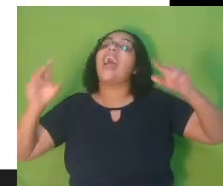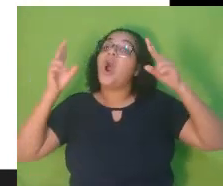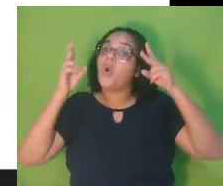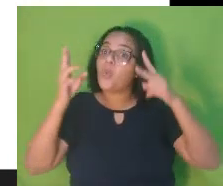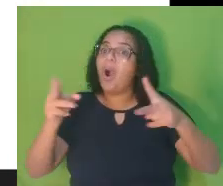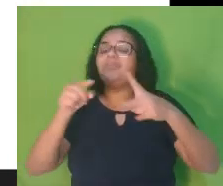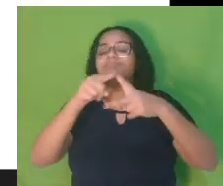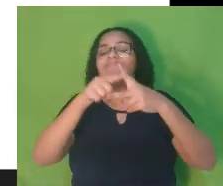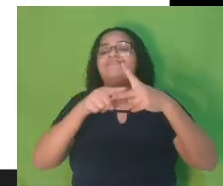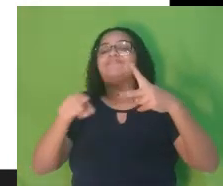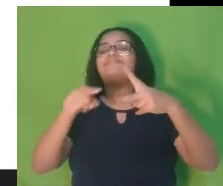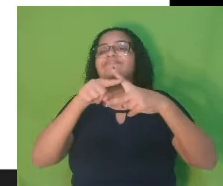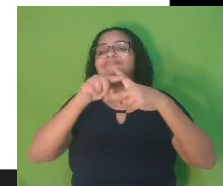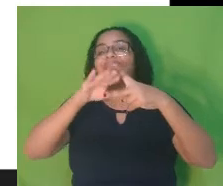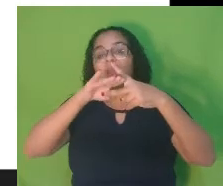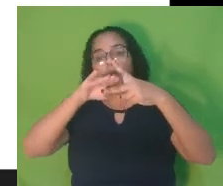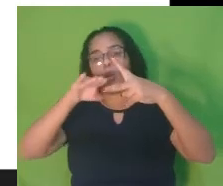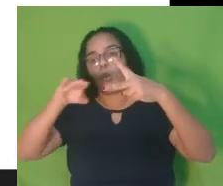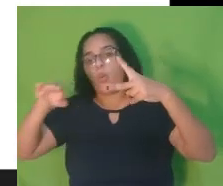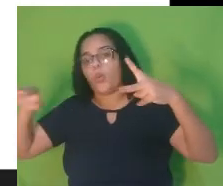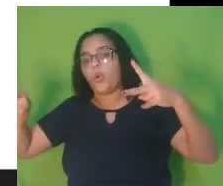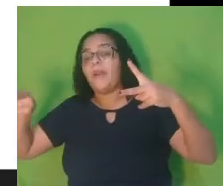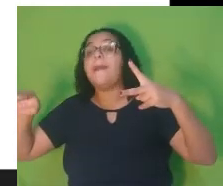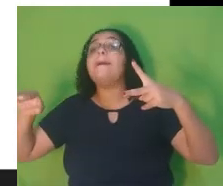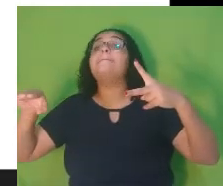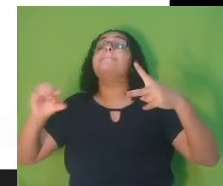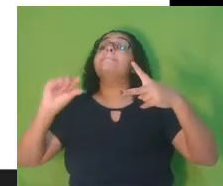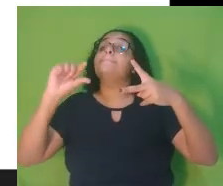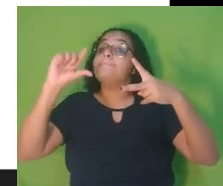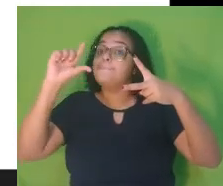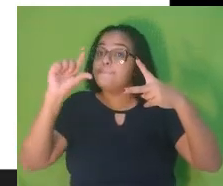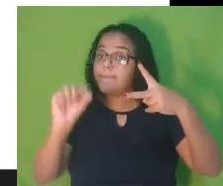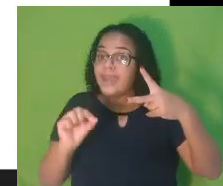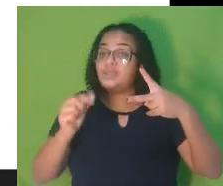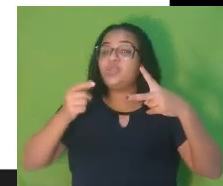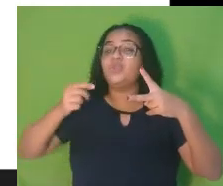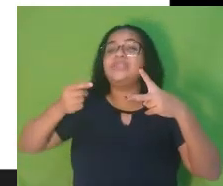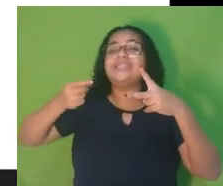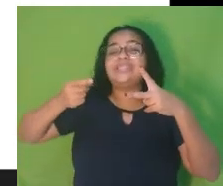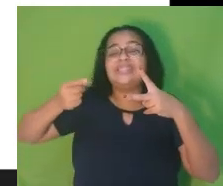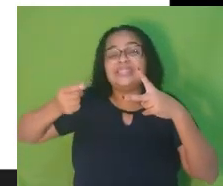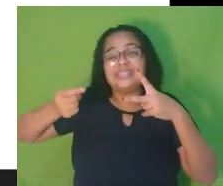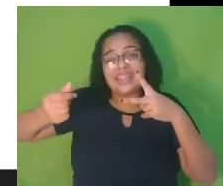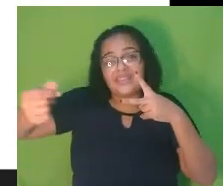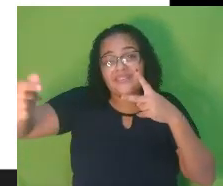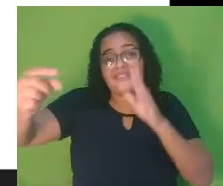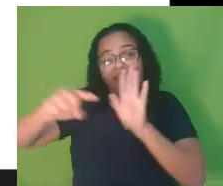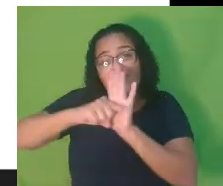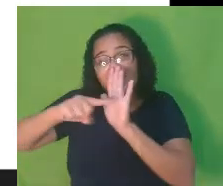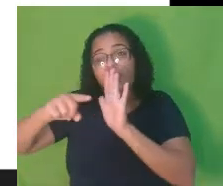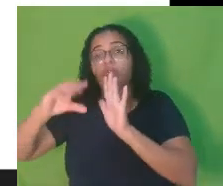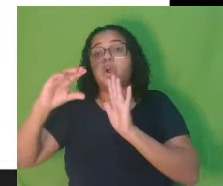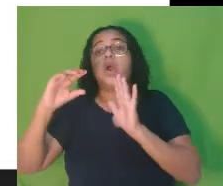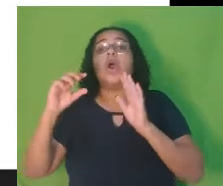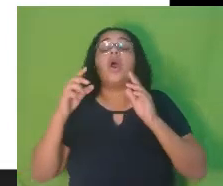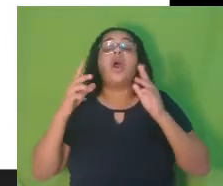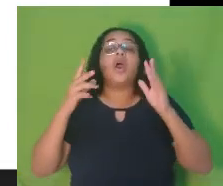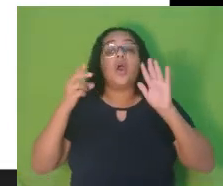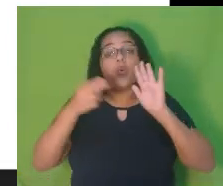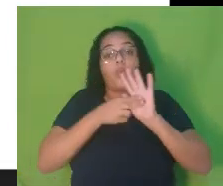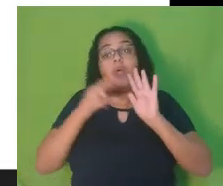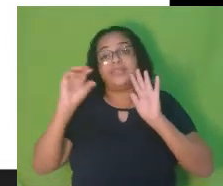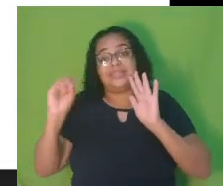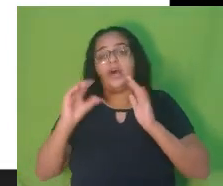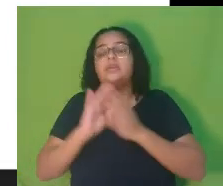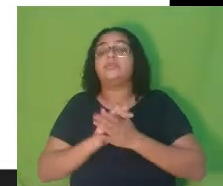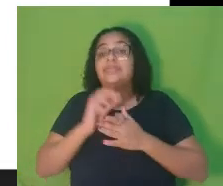A mesma coisa quando você olha no intervalo de menos infinito a 0. Então, o que o teorema do valor